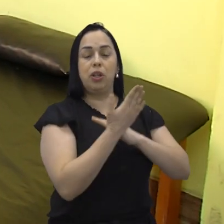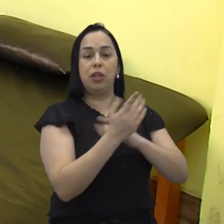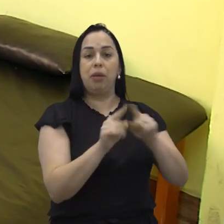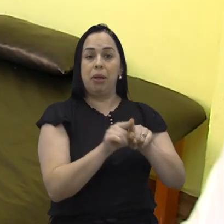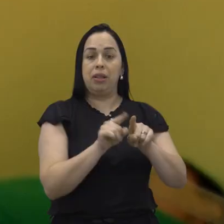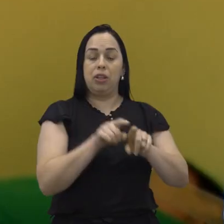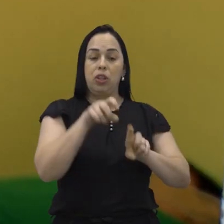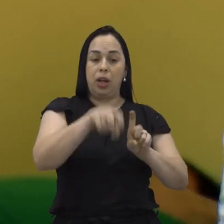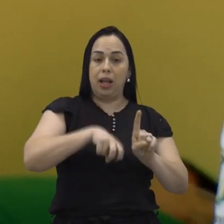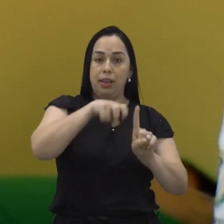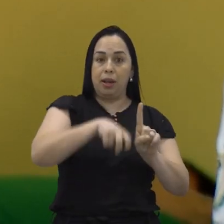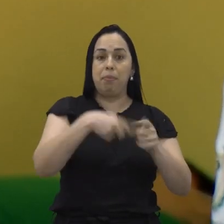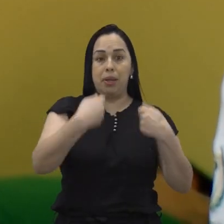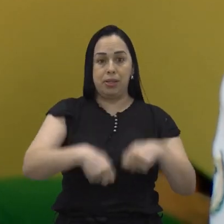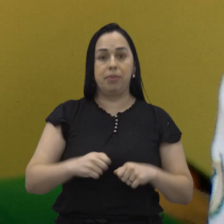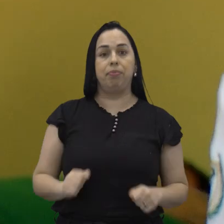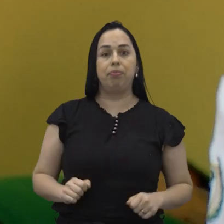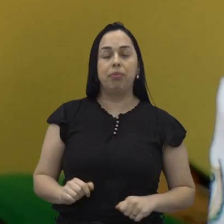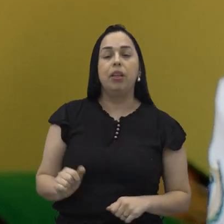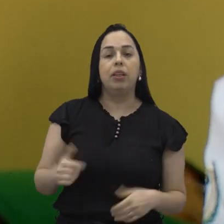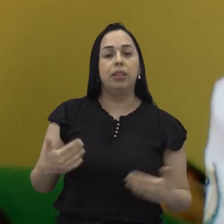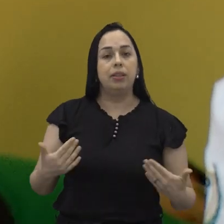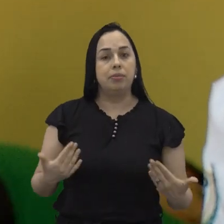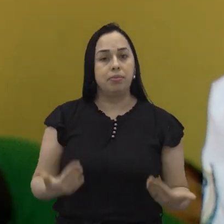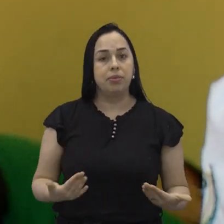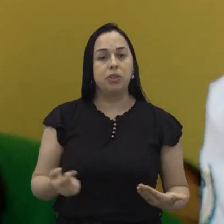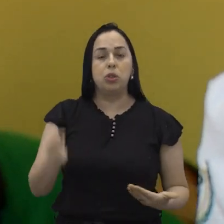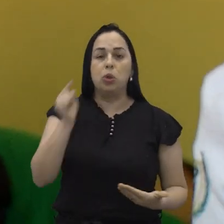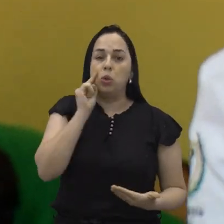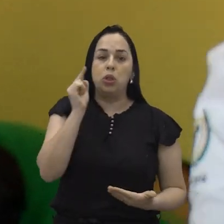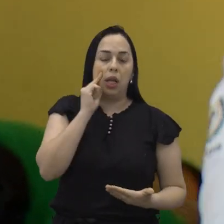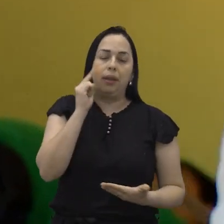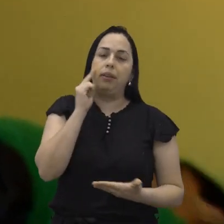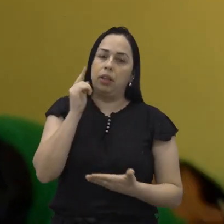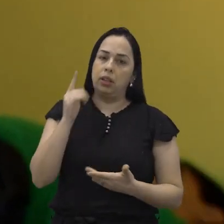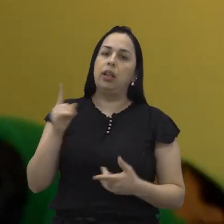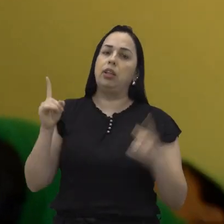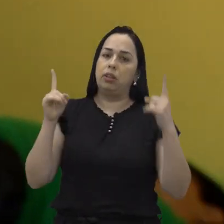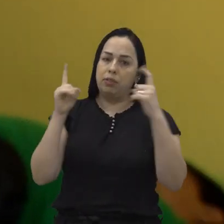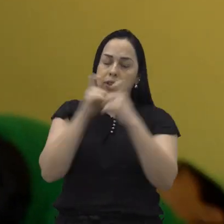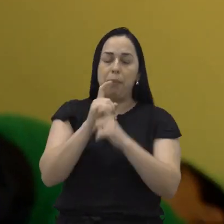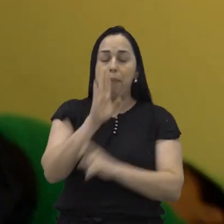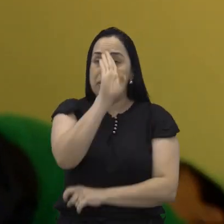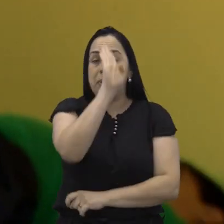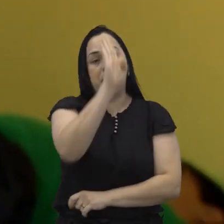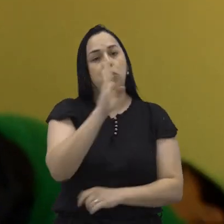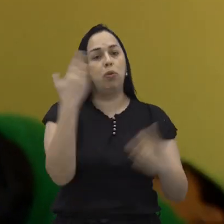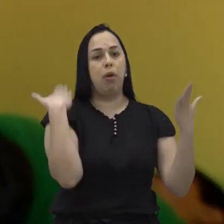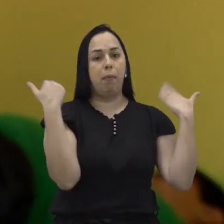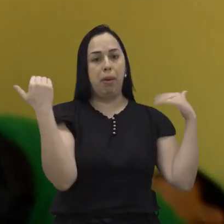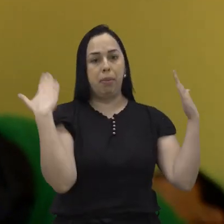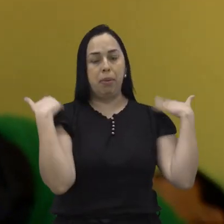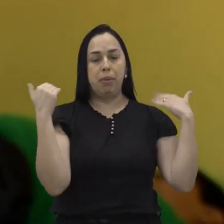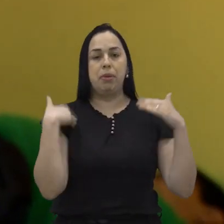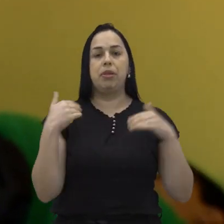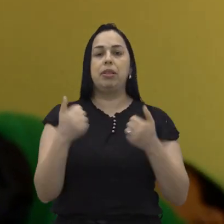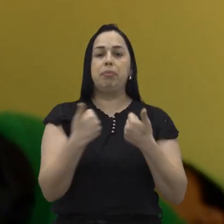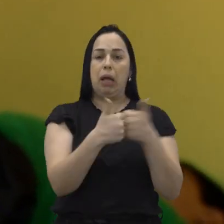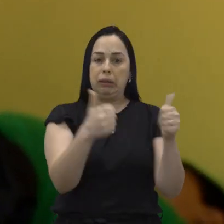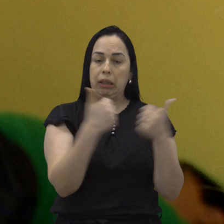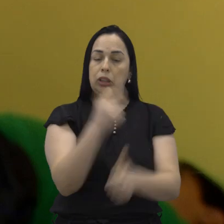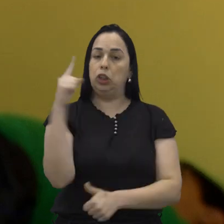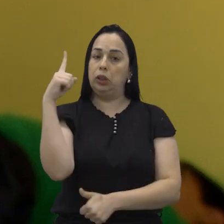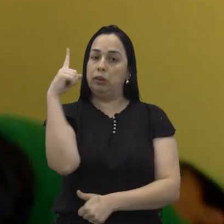de rodas. No dia a dia mesmo, as dificuldades são normais, principalmente quando a gente sai, né? Pra andar de ônibus